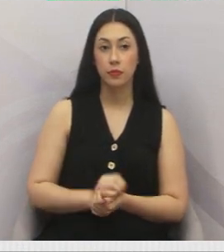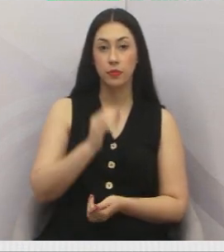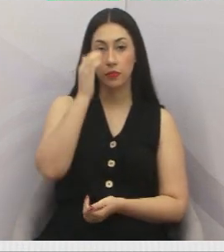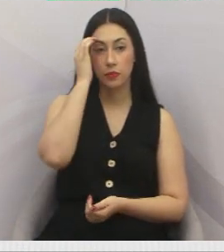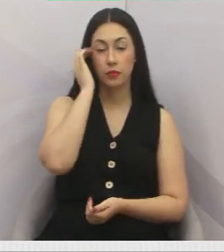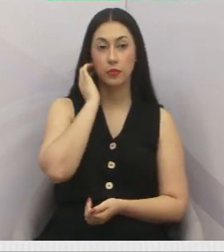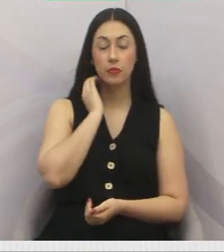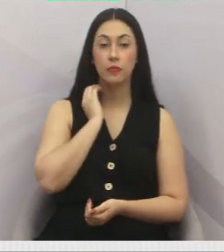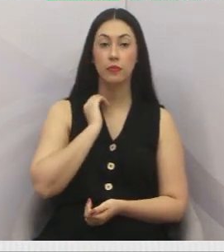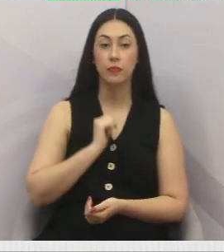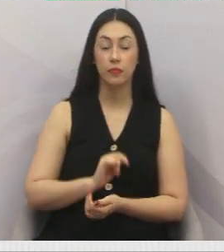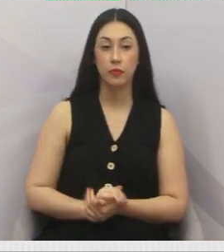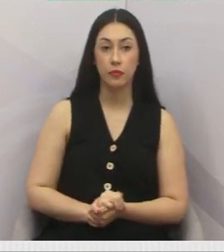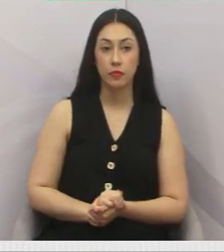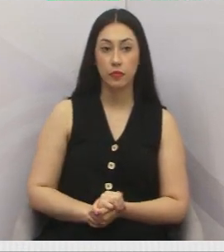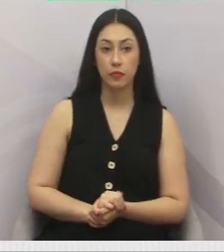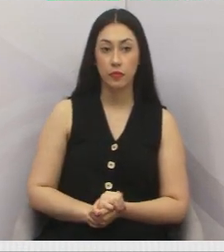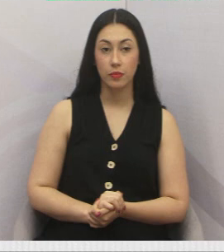Próximo voto.